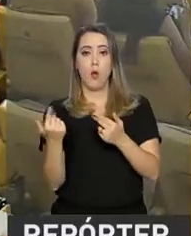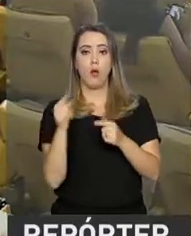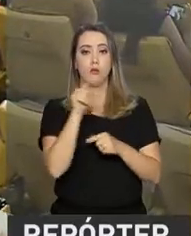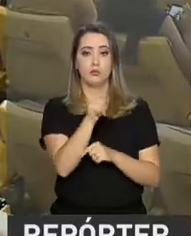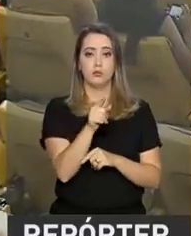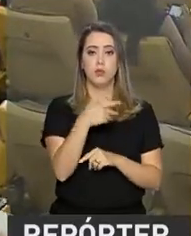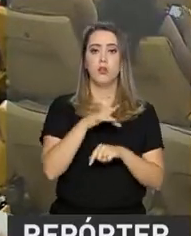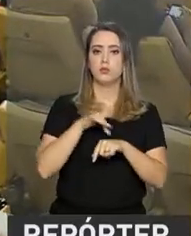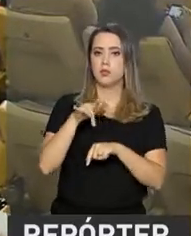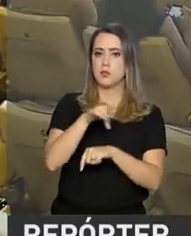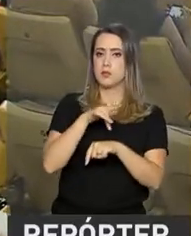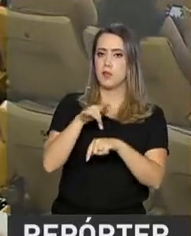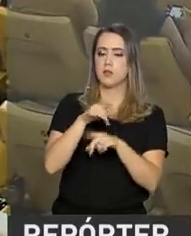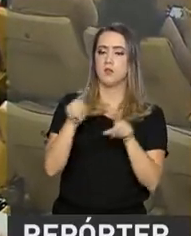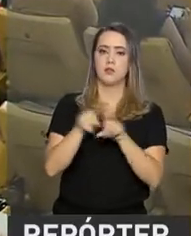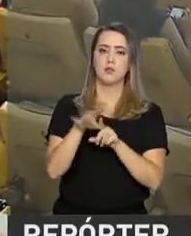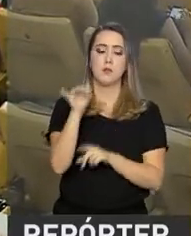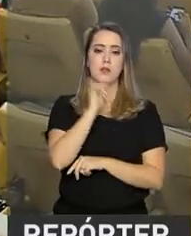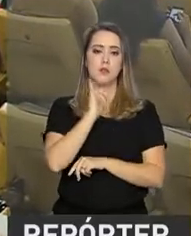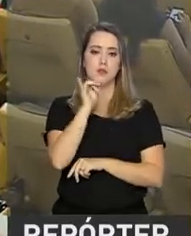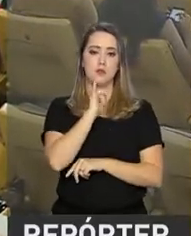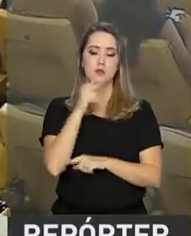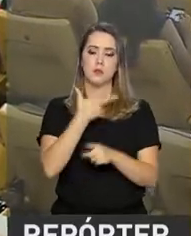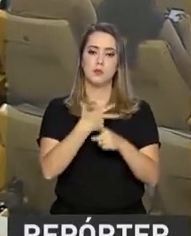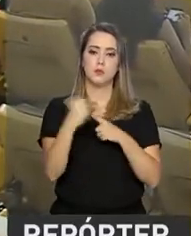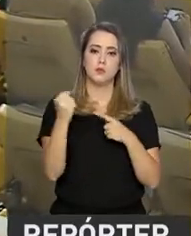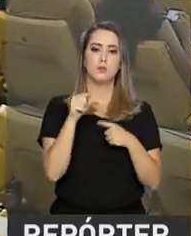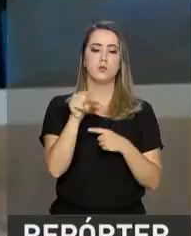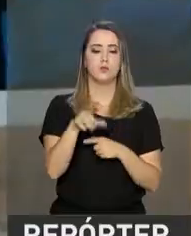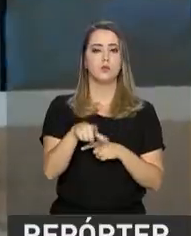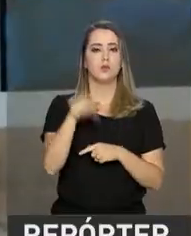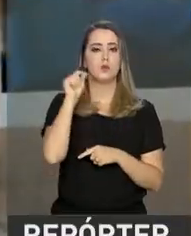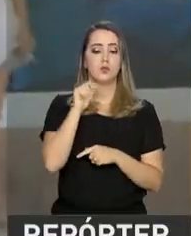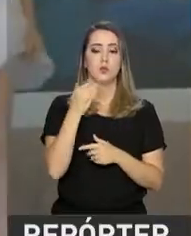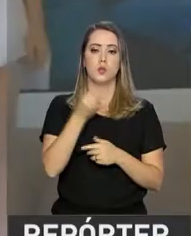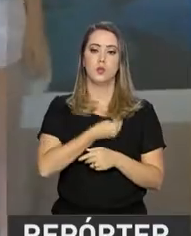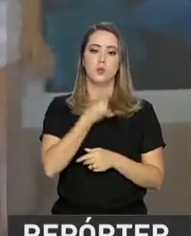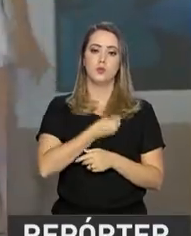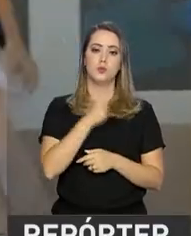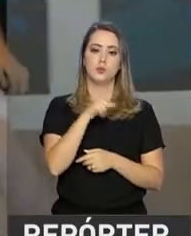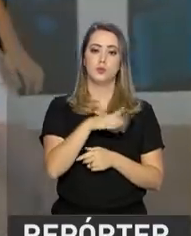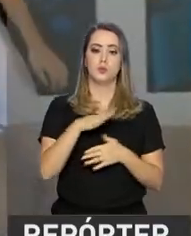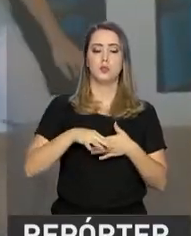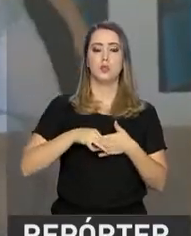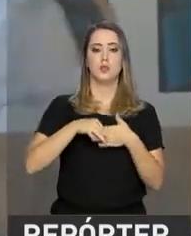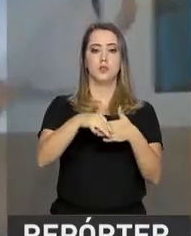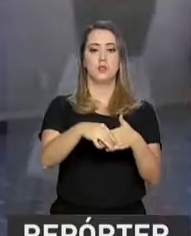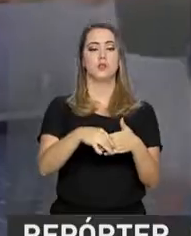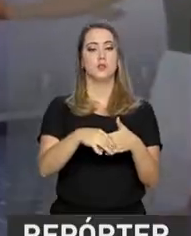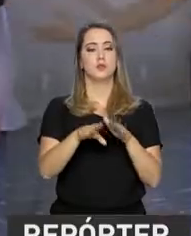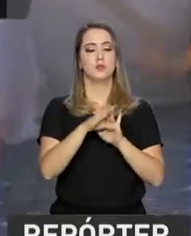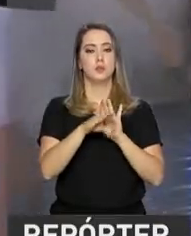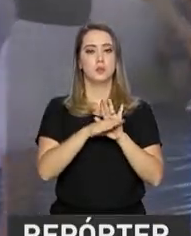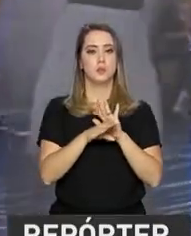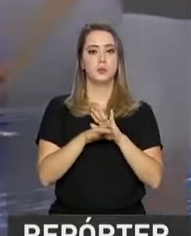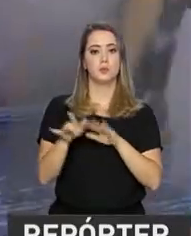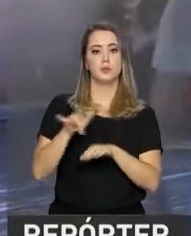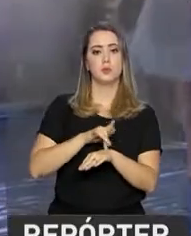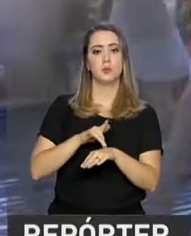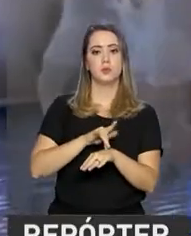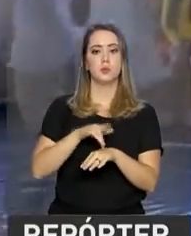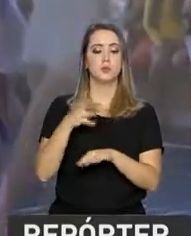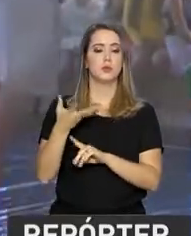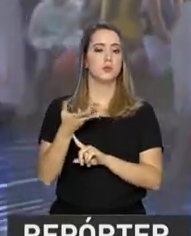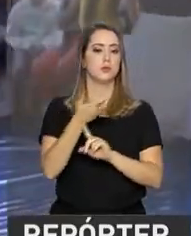dançarina kátia também é exemplo de sucesso na área que escolheu ela coordena o projeto dançar e arte que atende cerca de